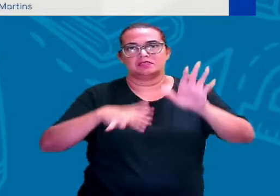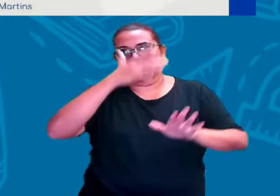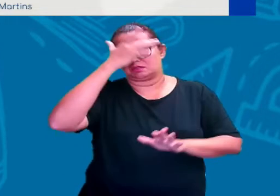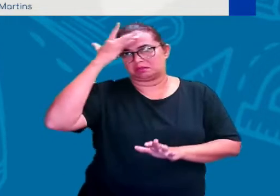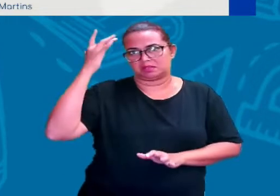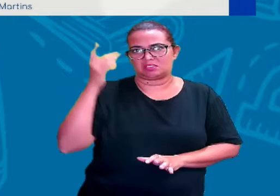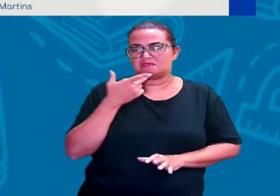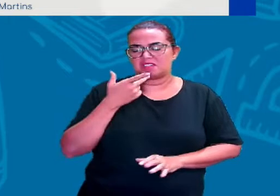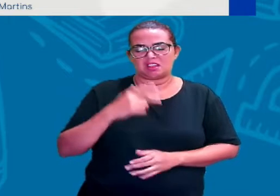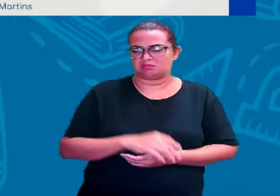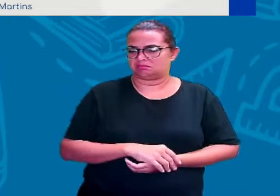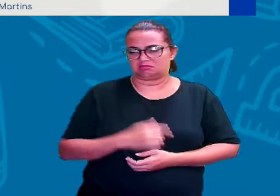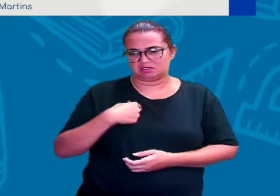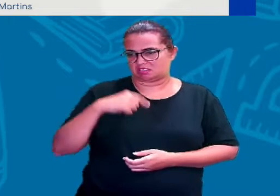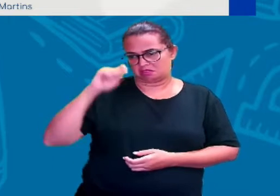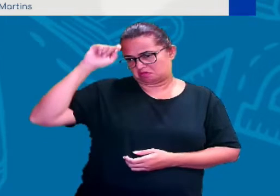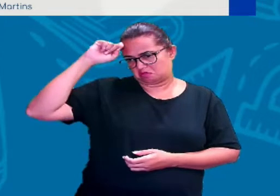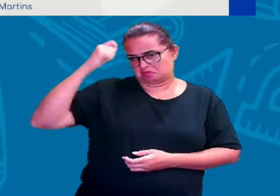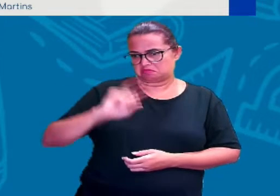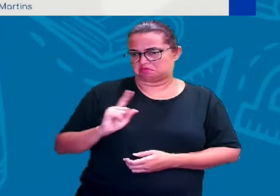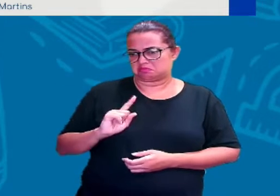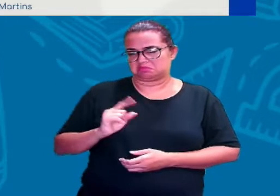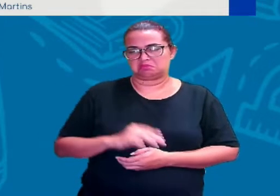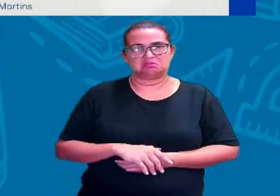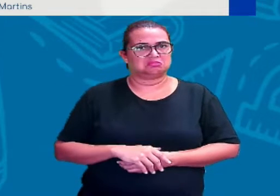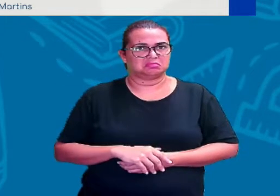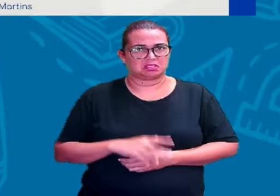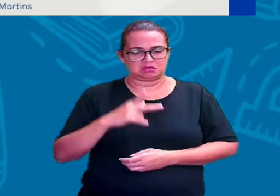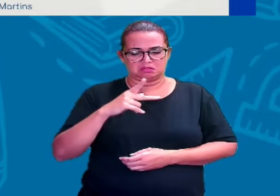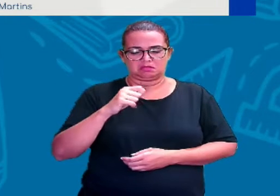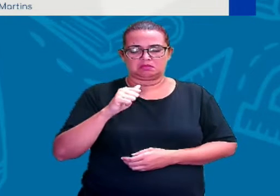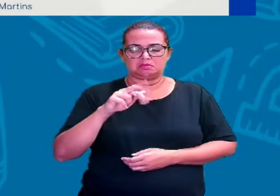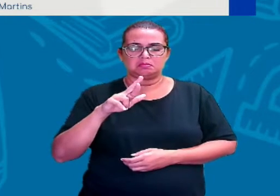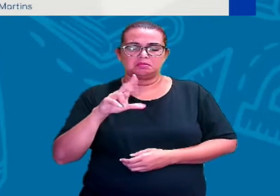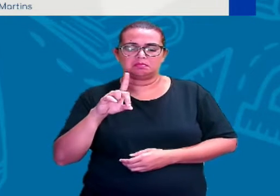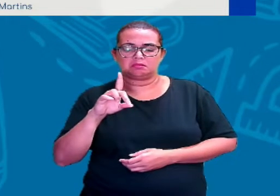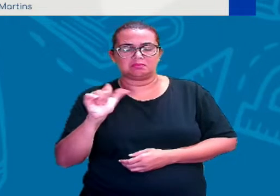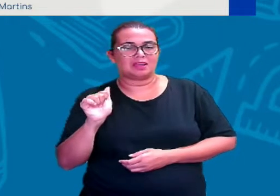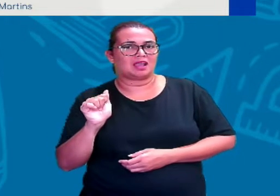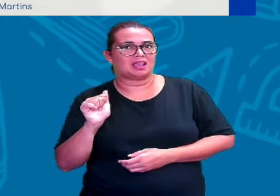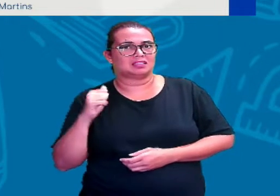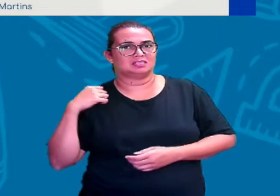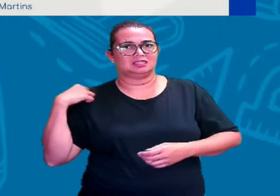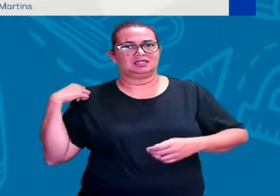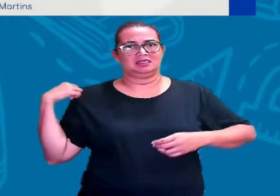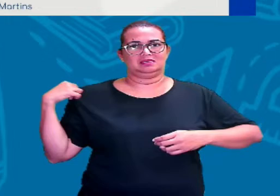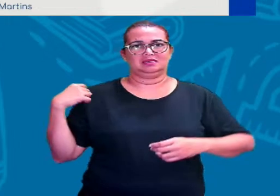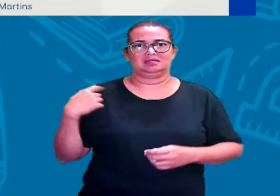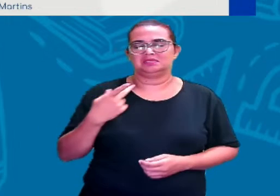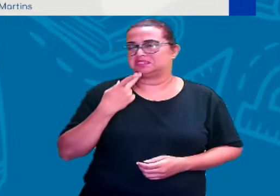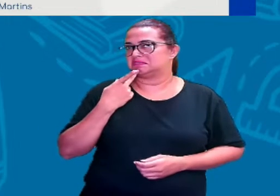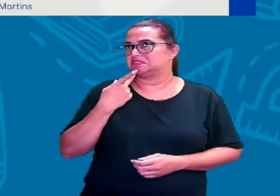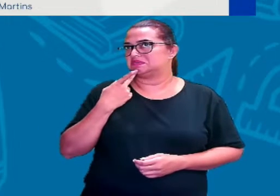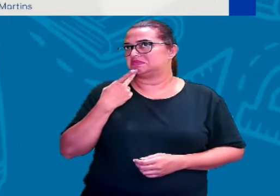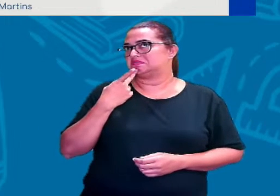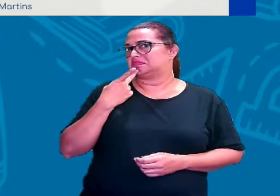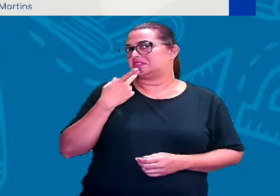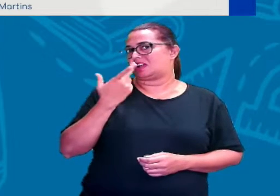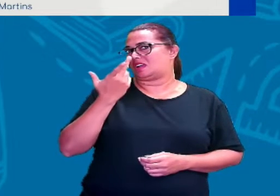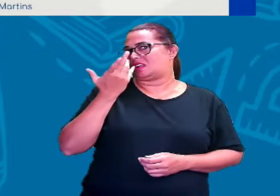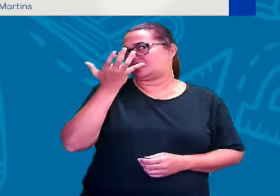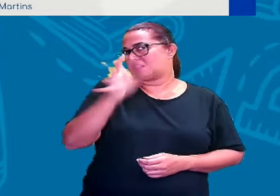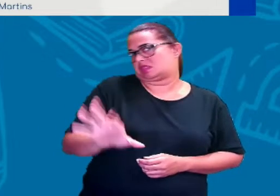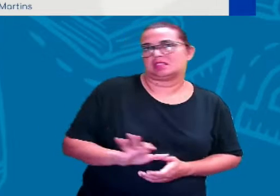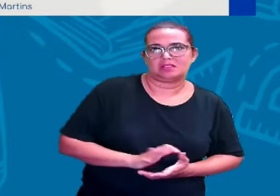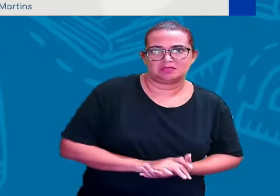não gostam, não, eu não sou preta, eu não sou parda. Quando bate lá o IBGE, as pessoas não se declaram, né?